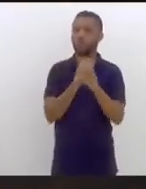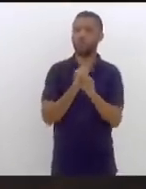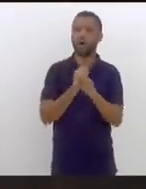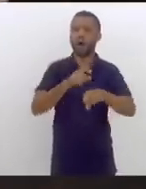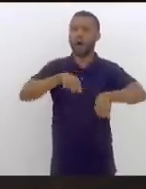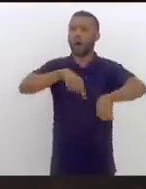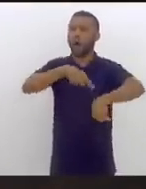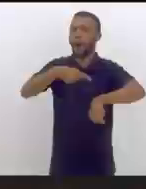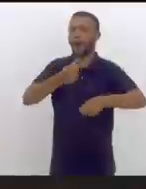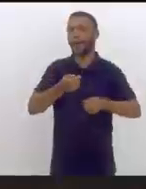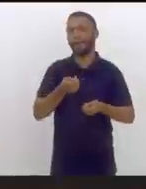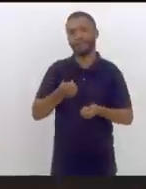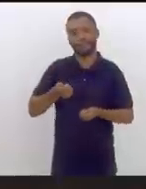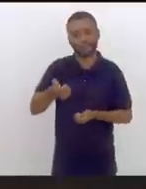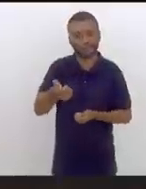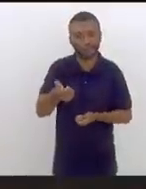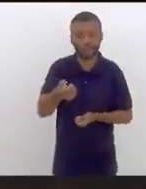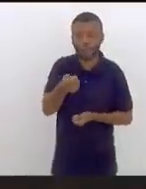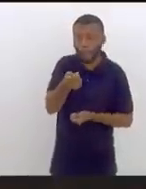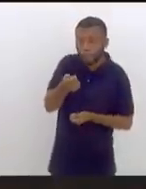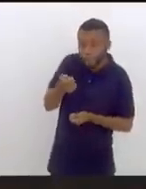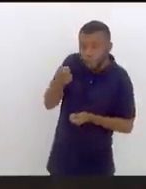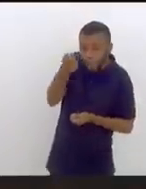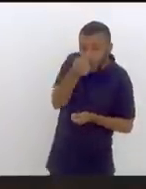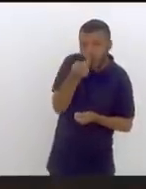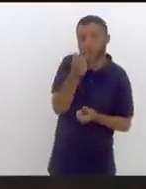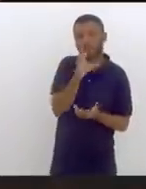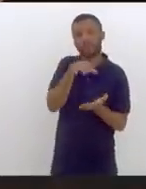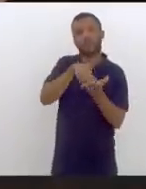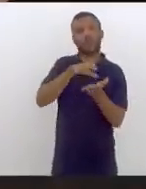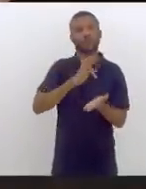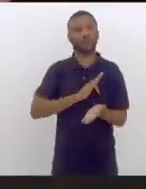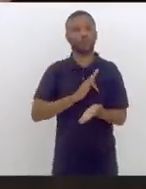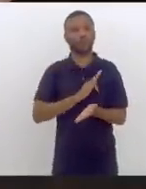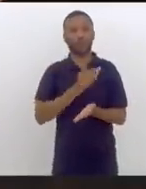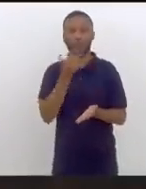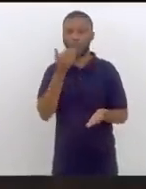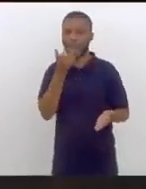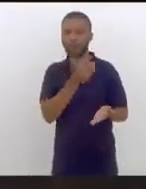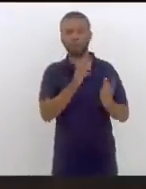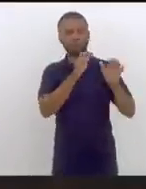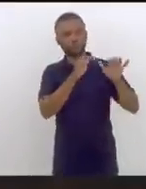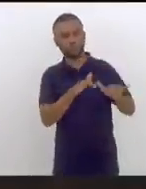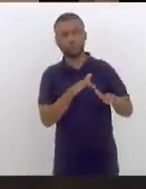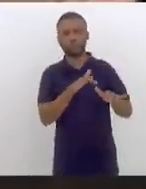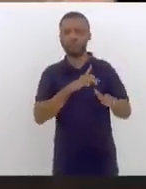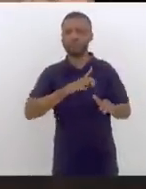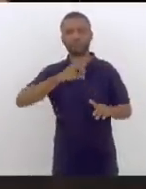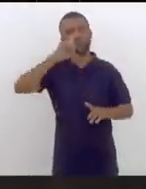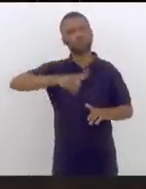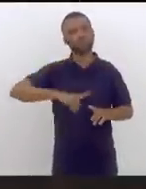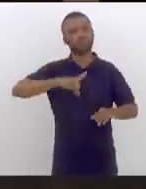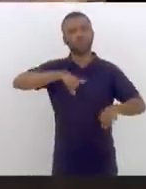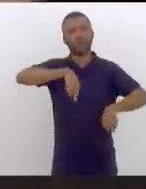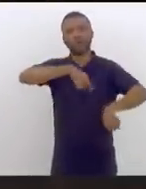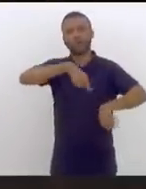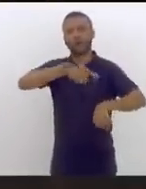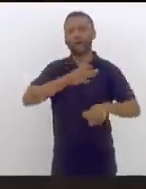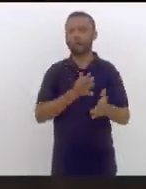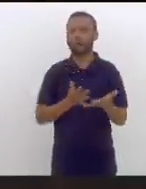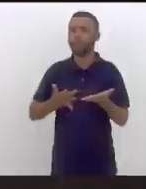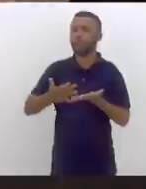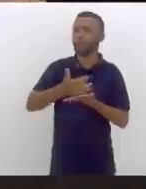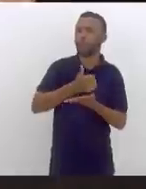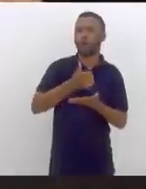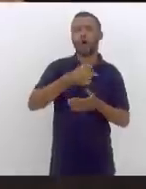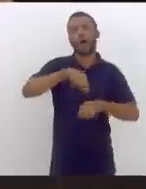pouquíssimas unidades aonde o policial faz o requerimento do banco de hora e ele tem direito ao banco de Hora de horas extra e de